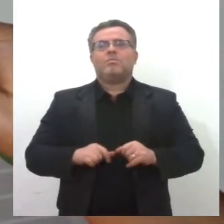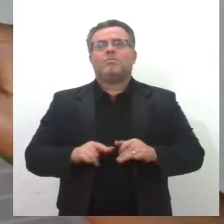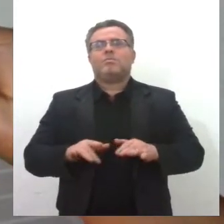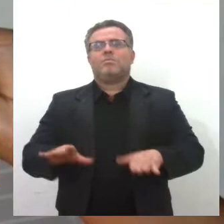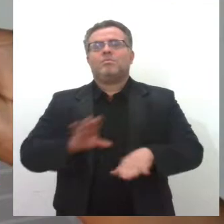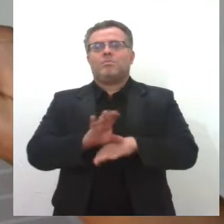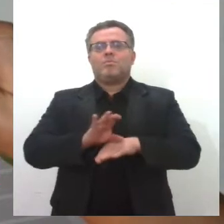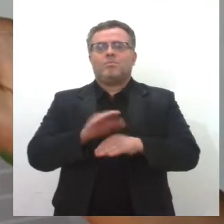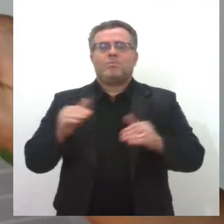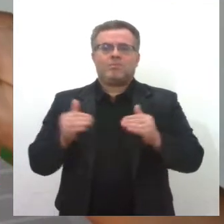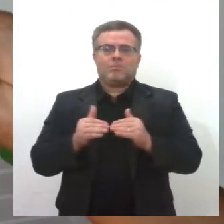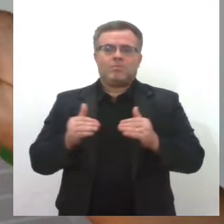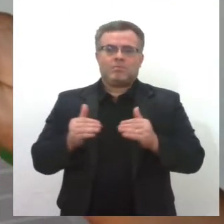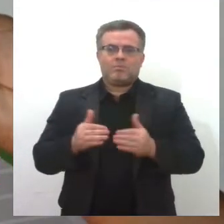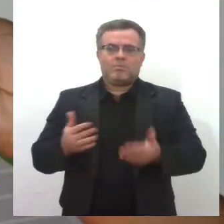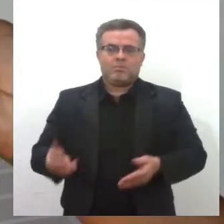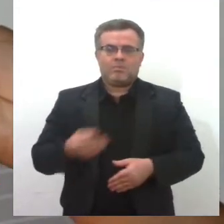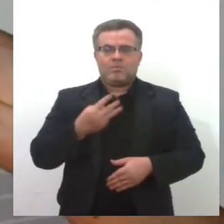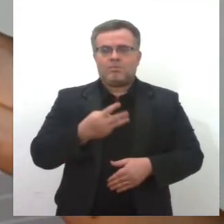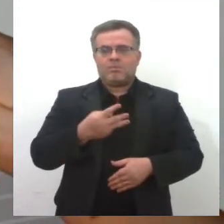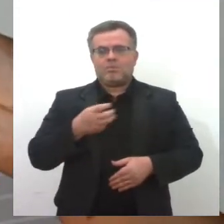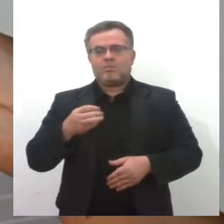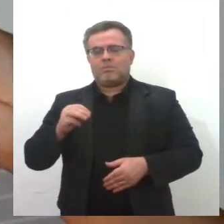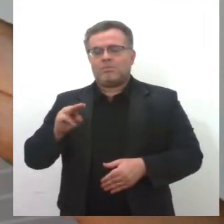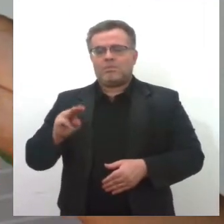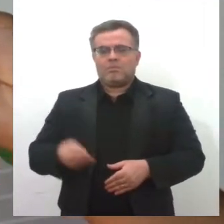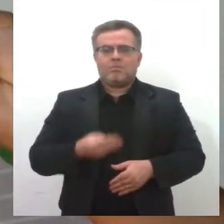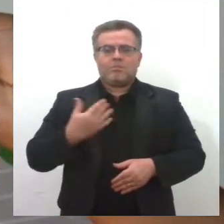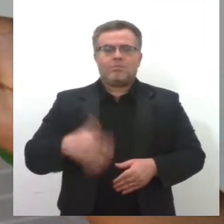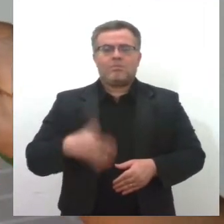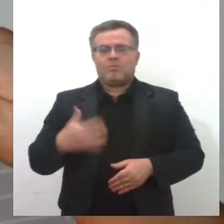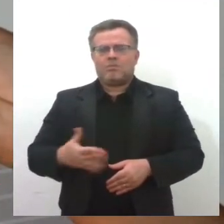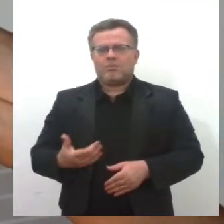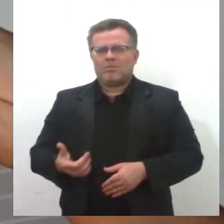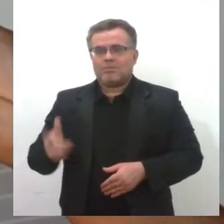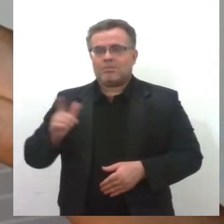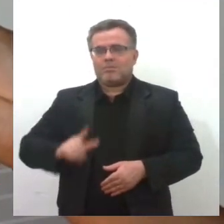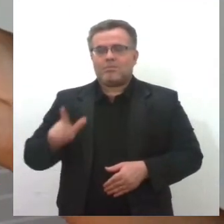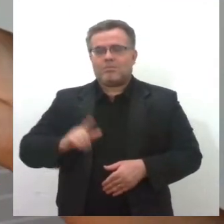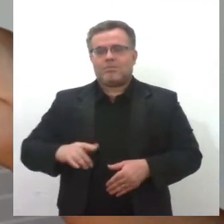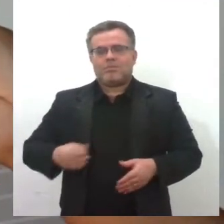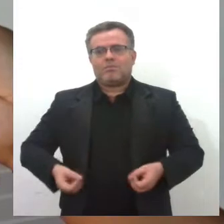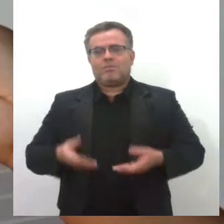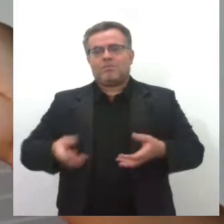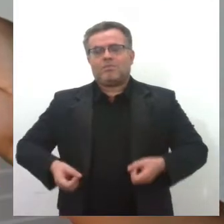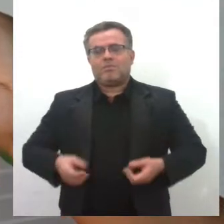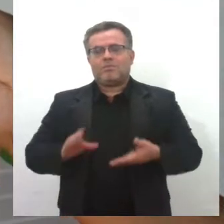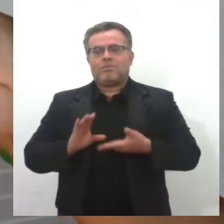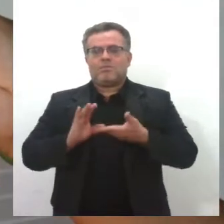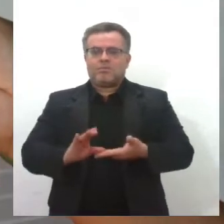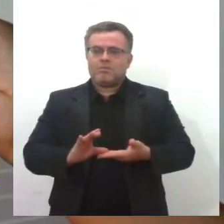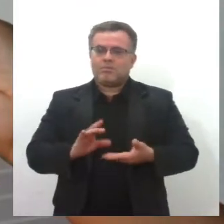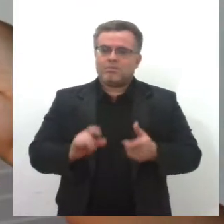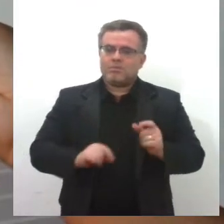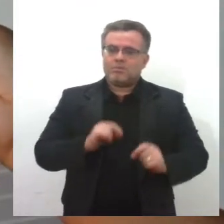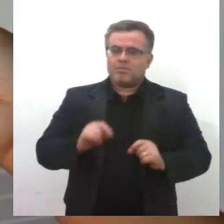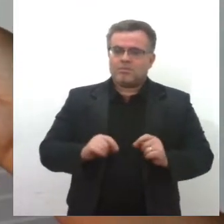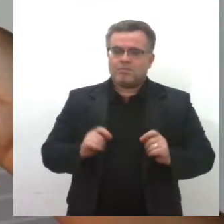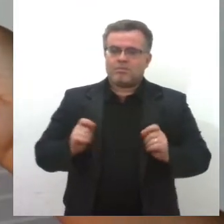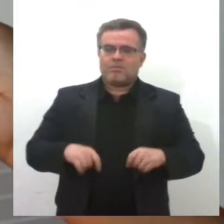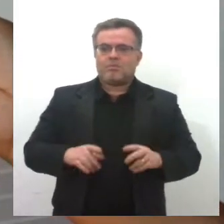constitucional. Cerca de 300 milhões de reais foram gastos, investidos